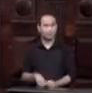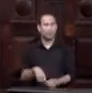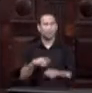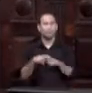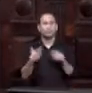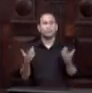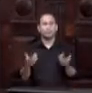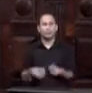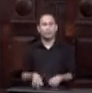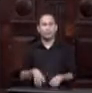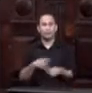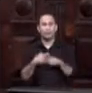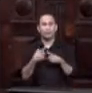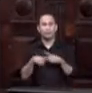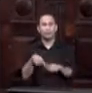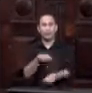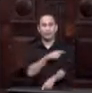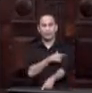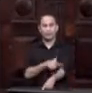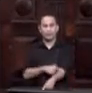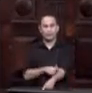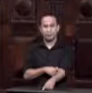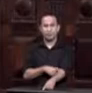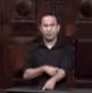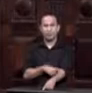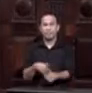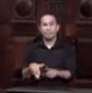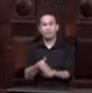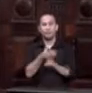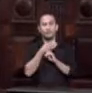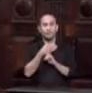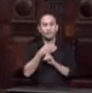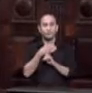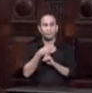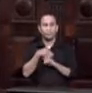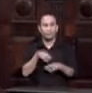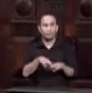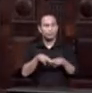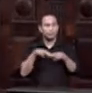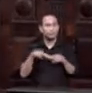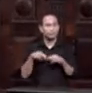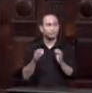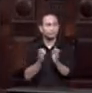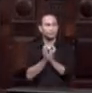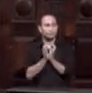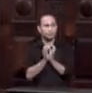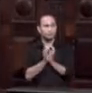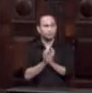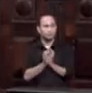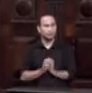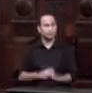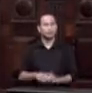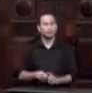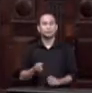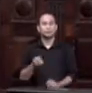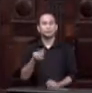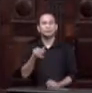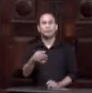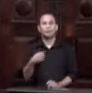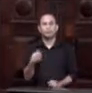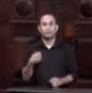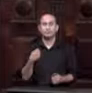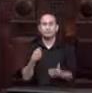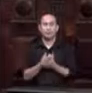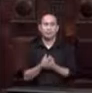quê? Porque a educação está protegida por uma definição constitucional de quanto deve ser